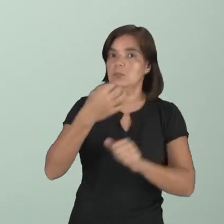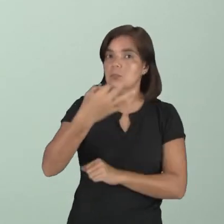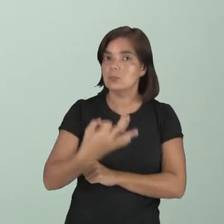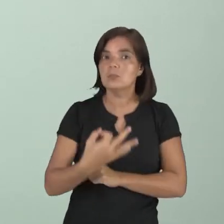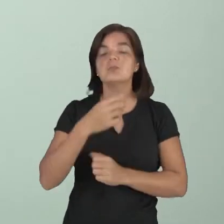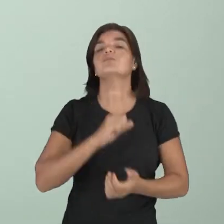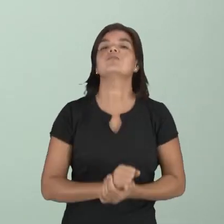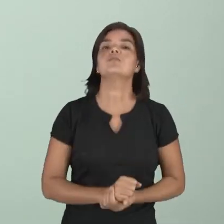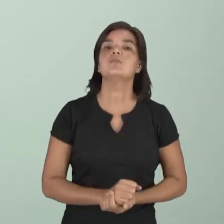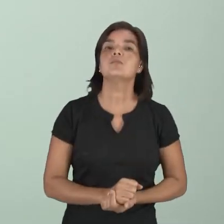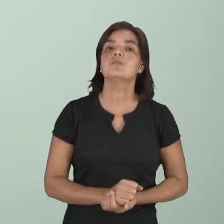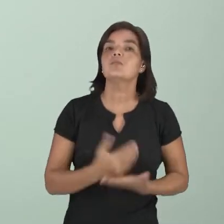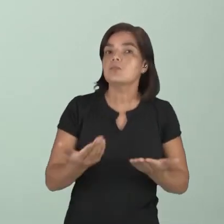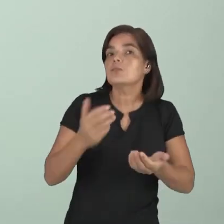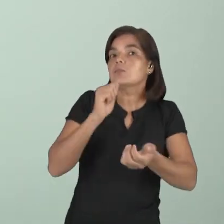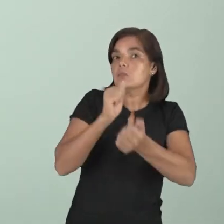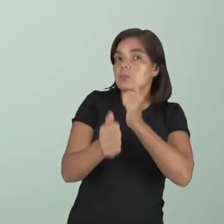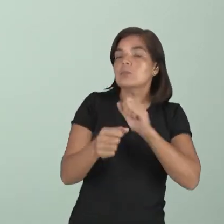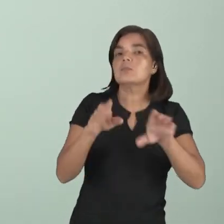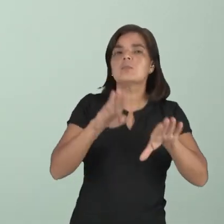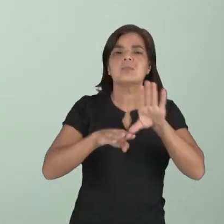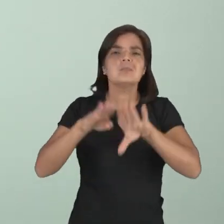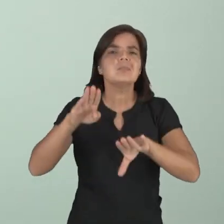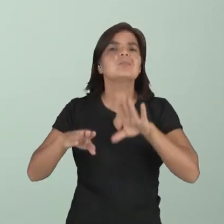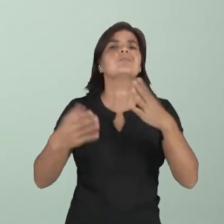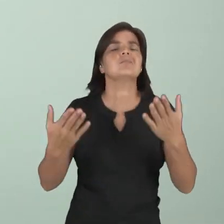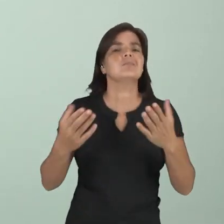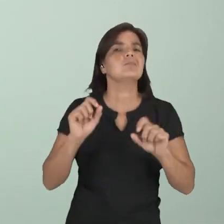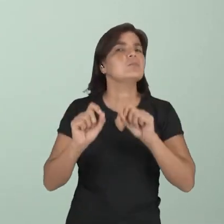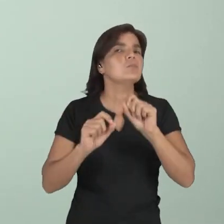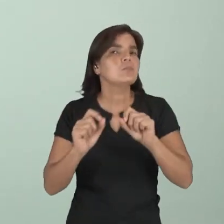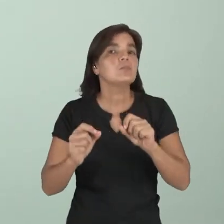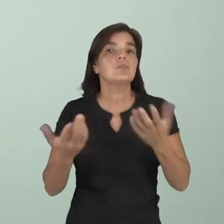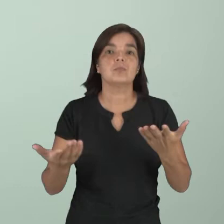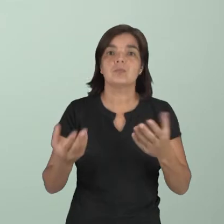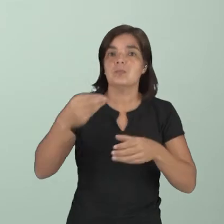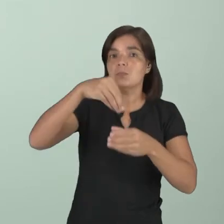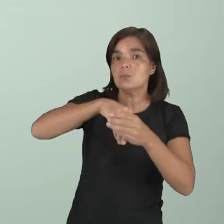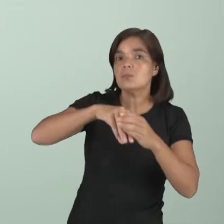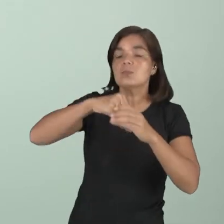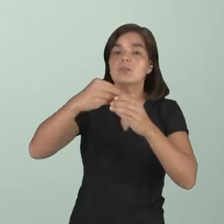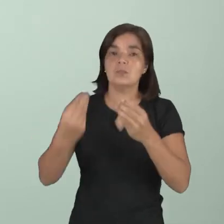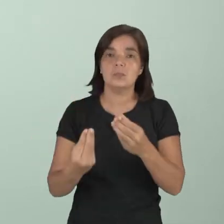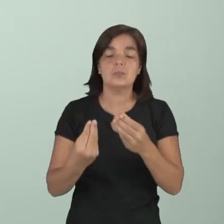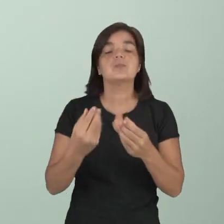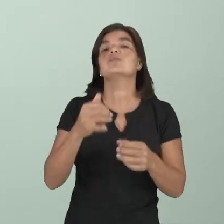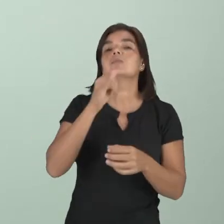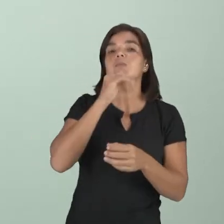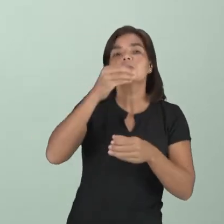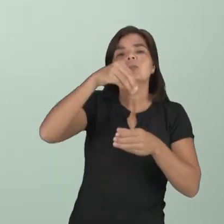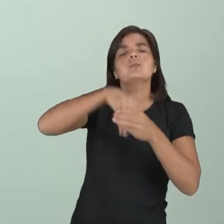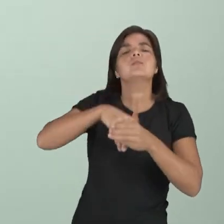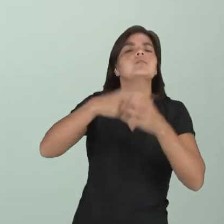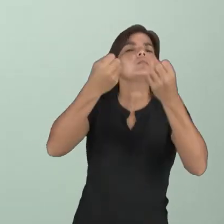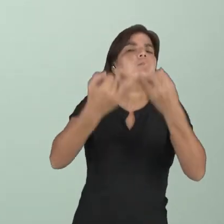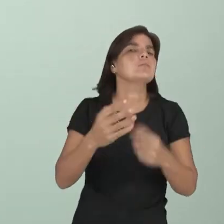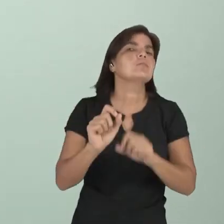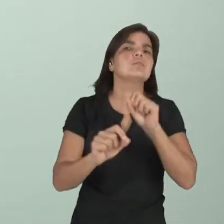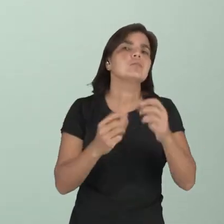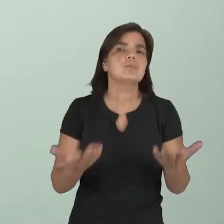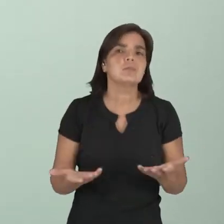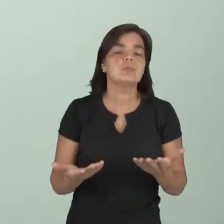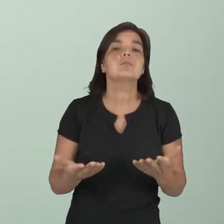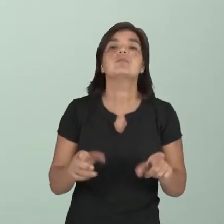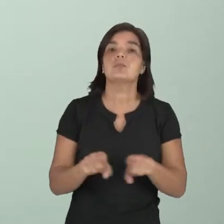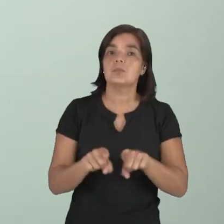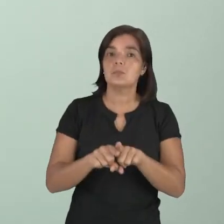certo? E assim, o esporte ele vai depender muito da questão dos fatores interno e externo. Fatores internos a gente pode falar o prazer,